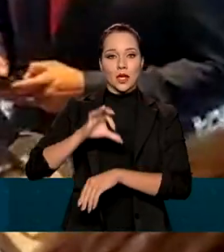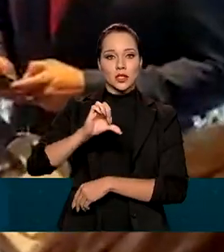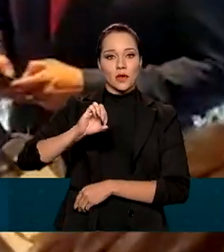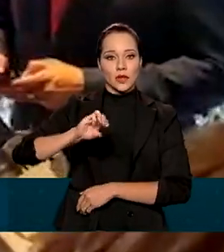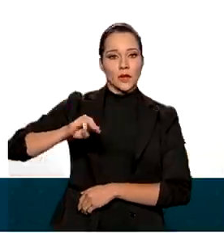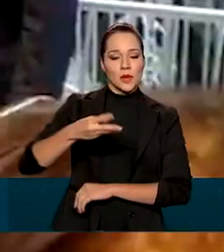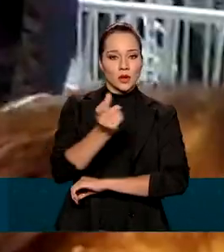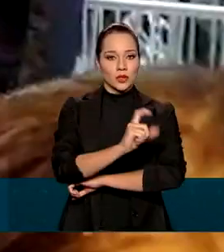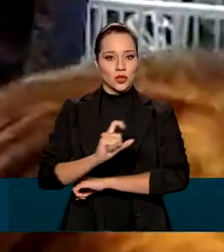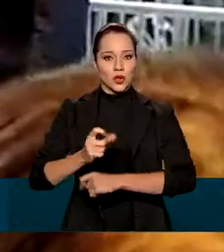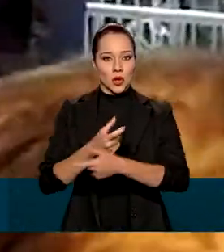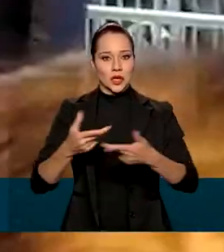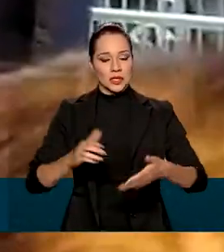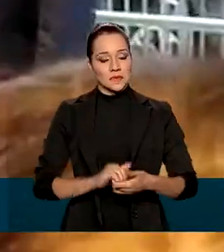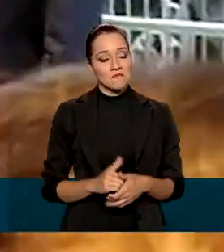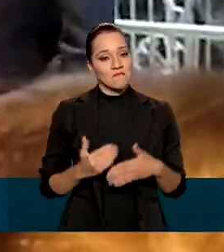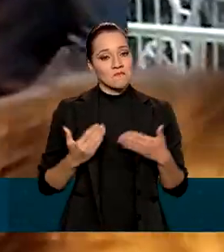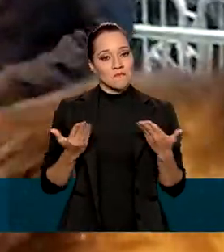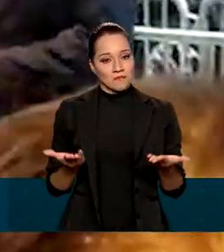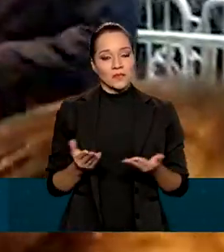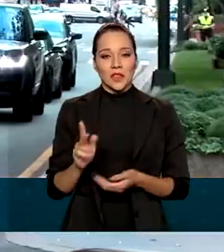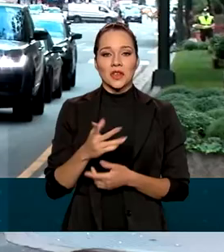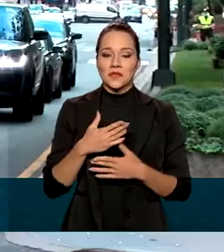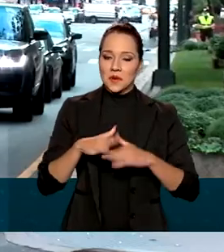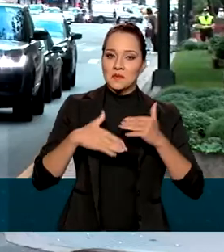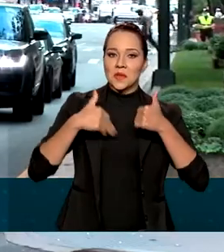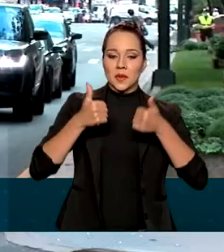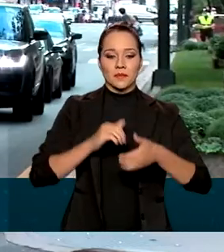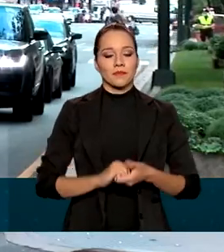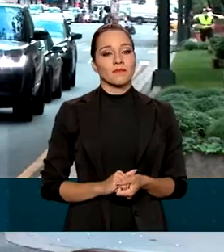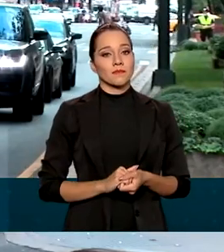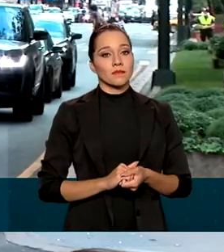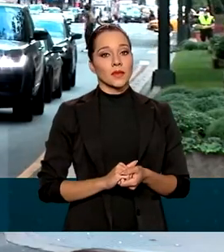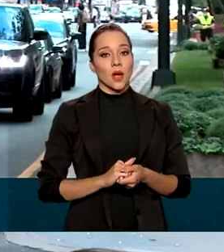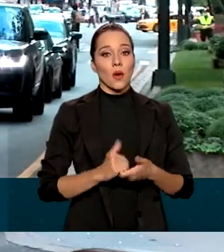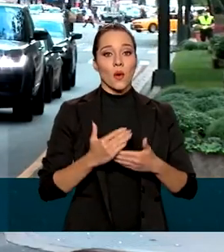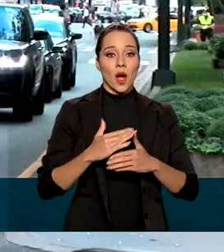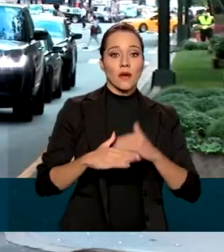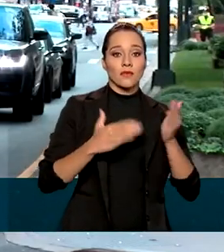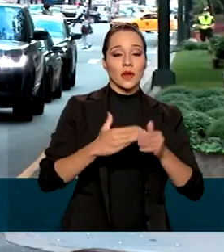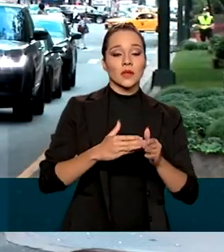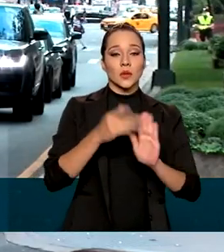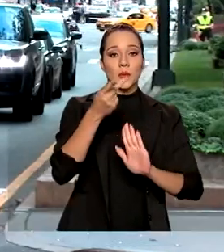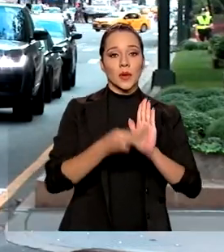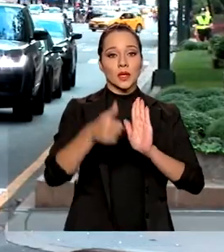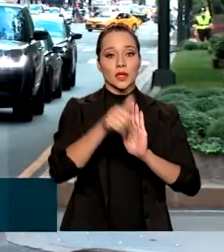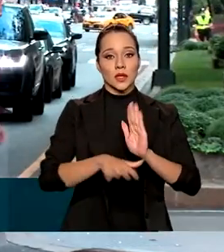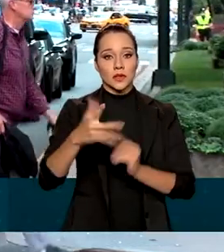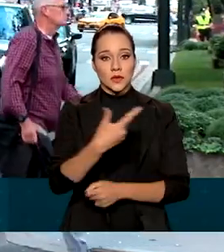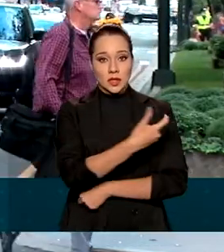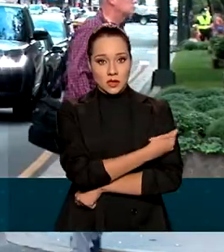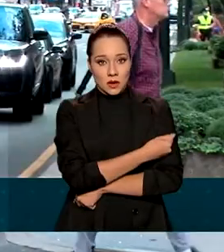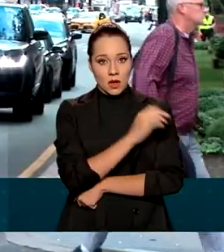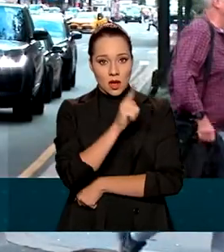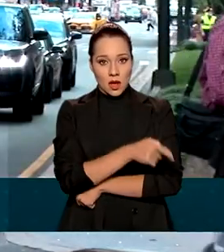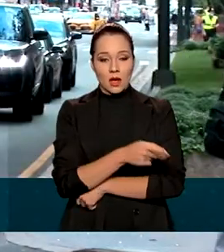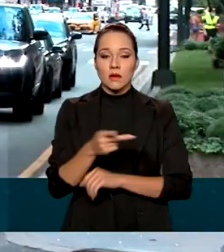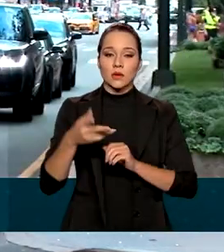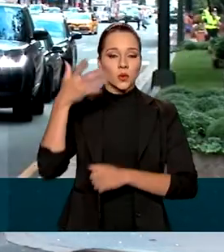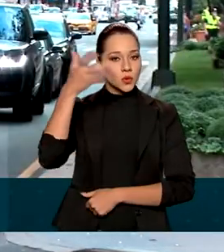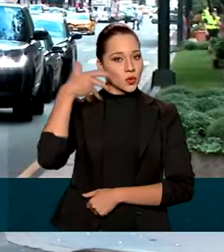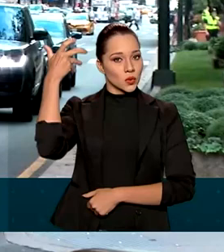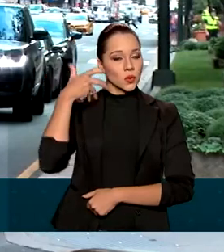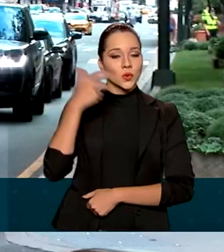milhões de doses. Enfim, nós vamos muito bem. O avanço do Plano Nacional de Imunização deve fazer parte do